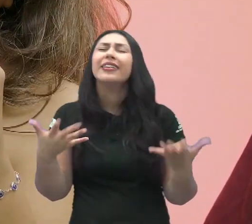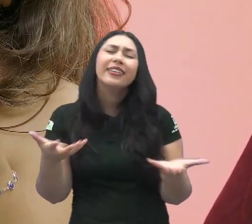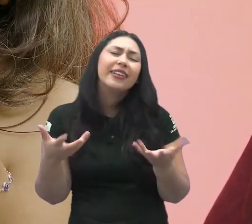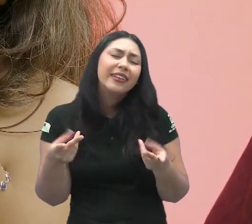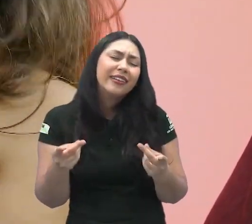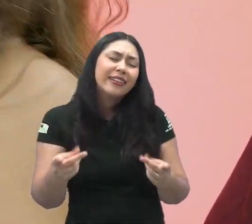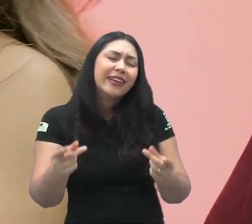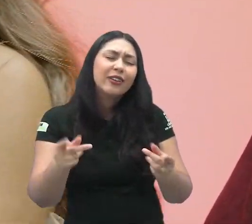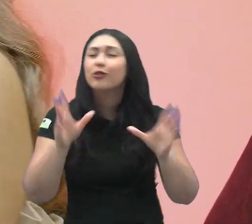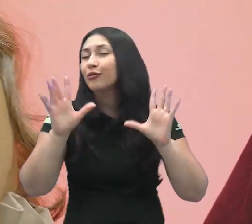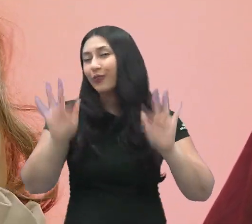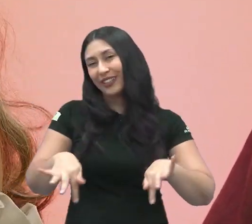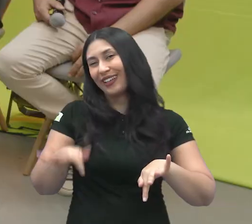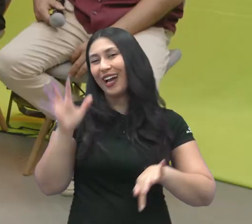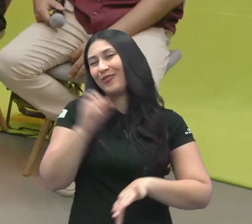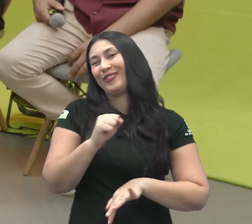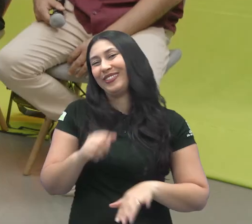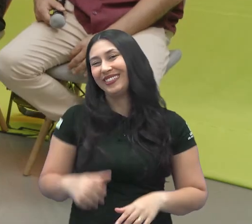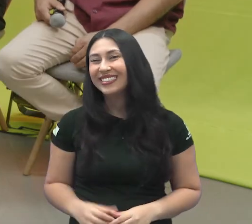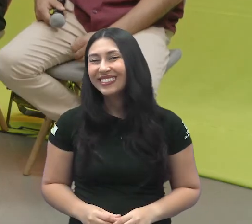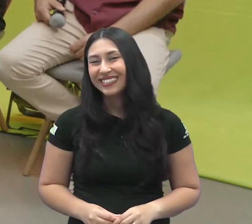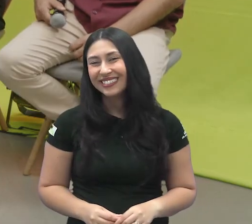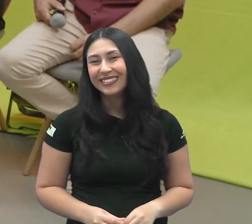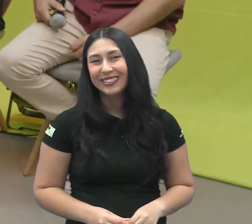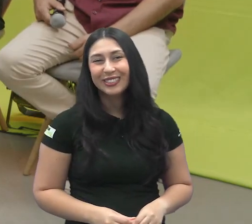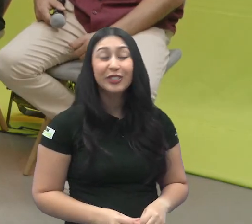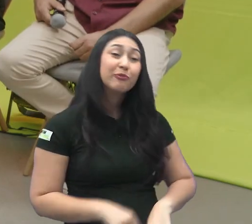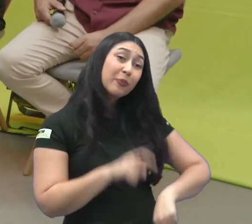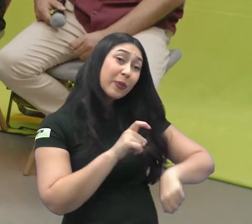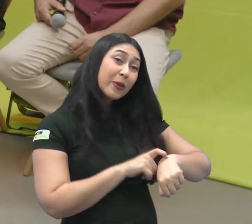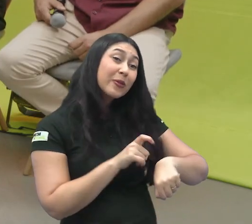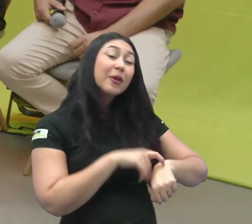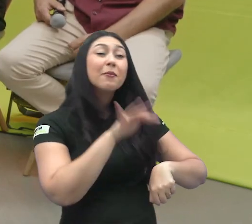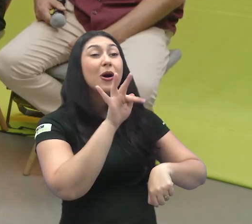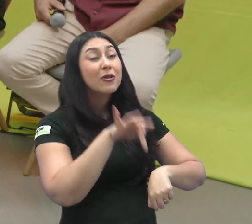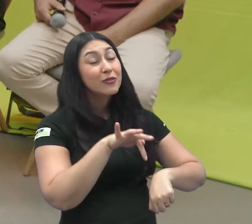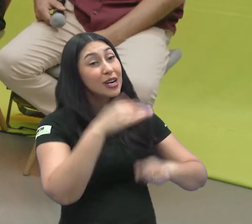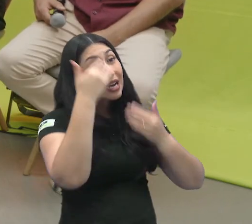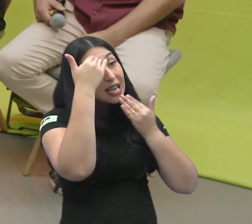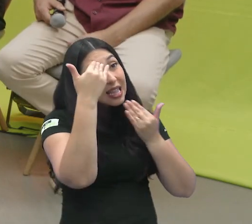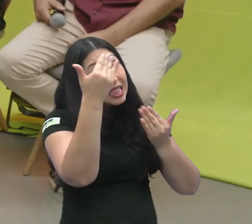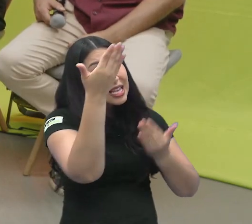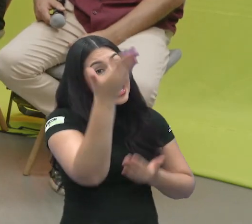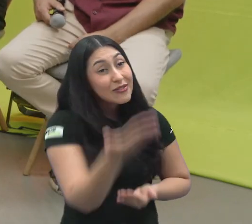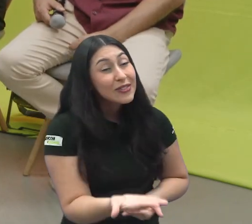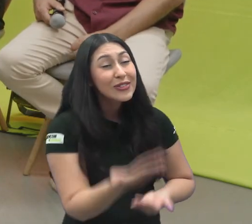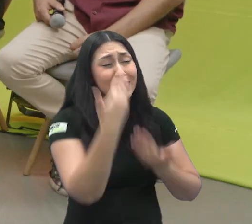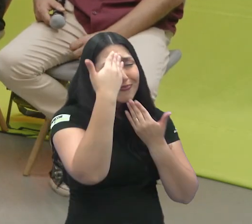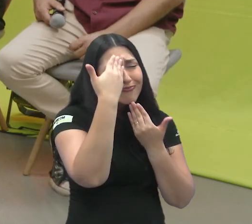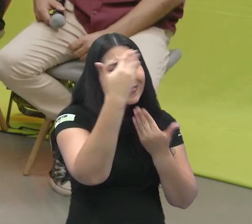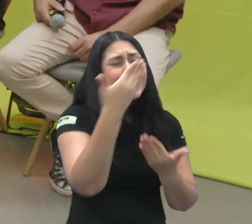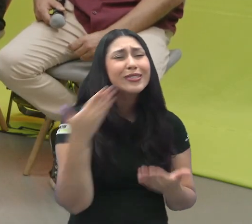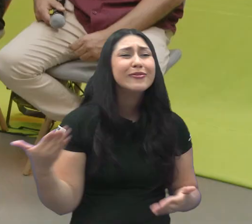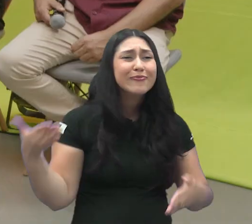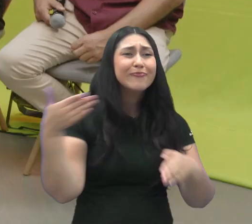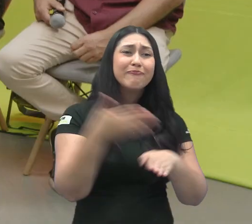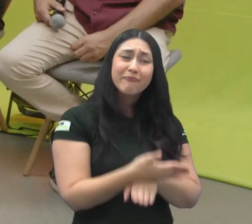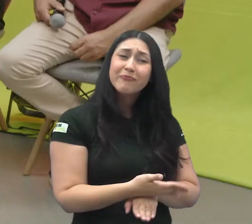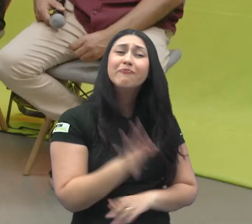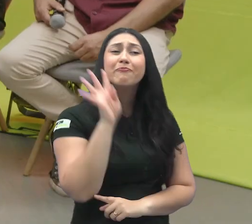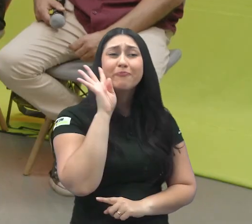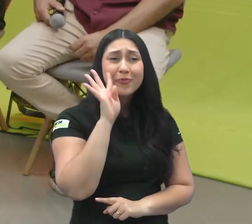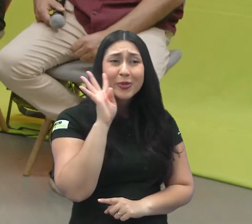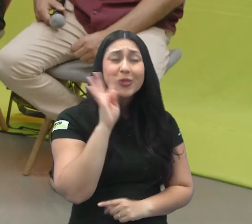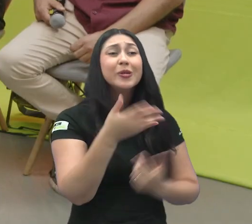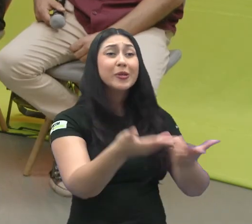podia durar pra sempre. Aí acabou rapidinho. Maísa, o nosso tempo acabou e eu agradeço você. Obrigada. Muito obrigado por ter vindo aqui.